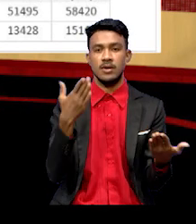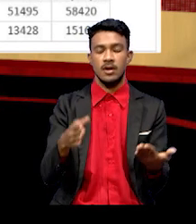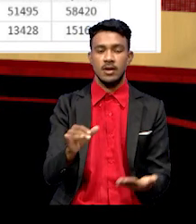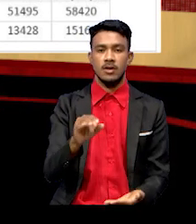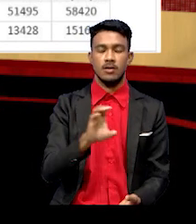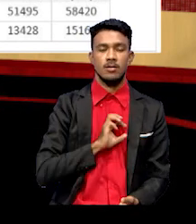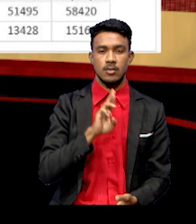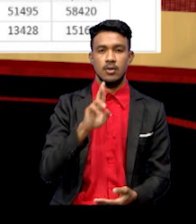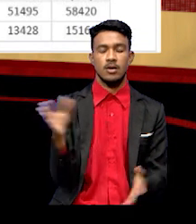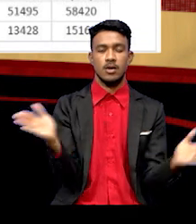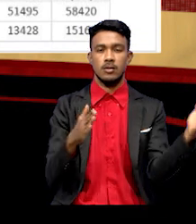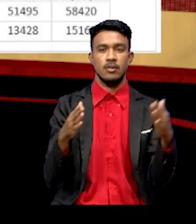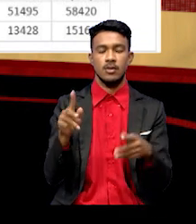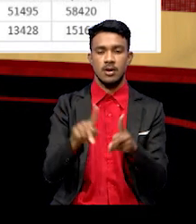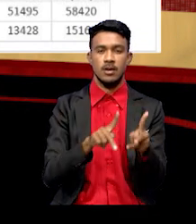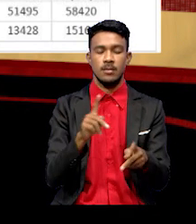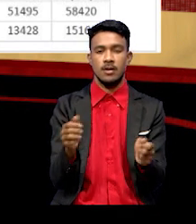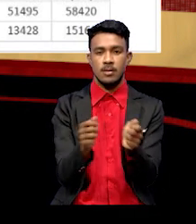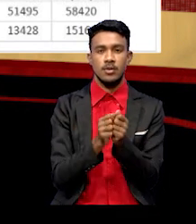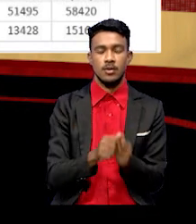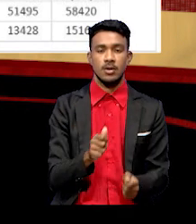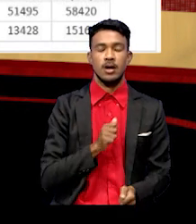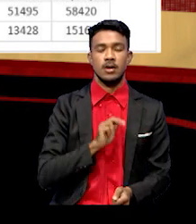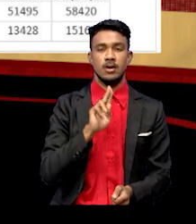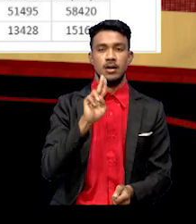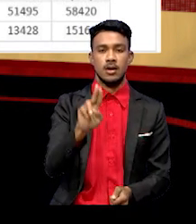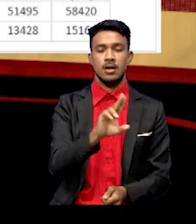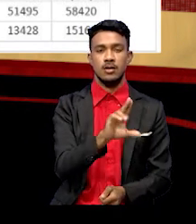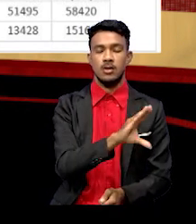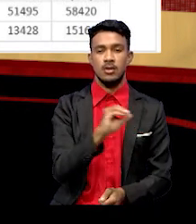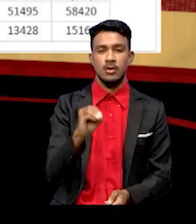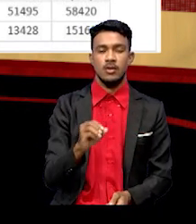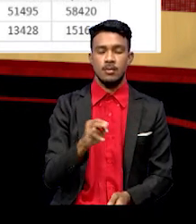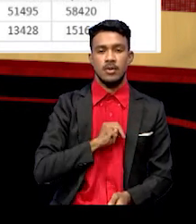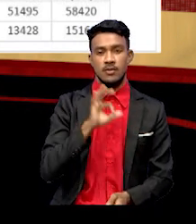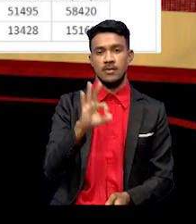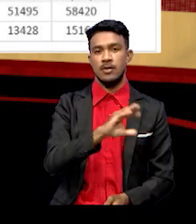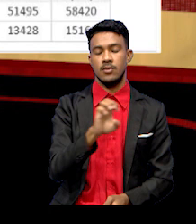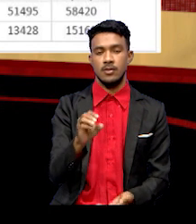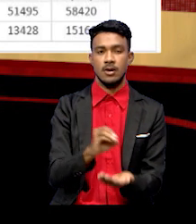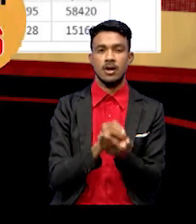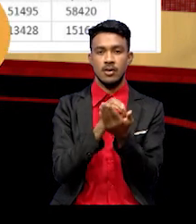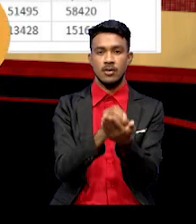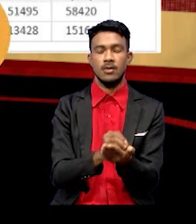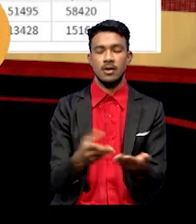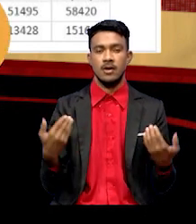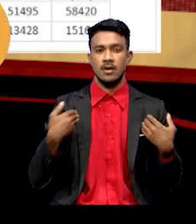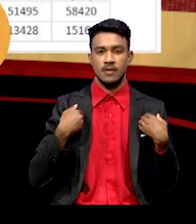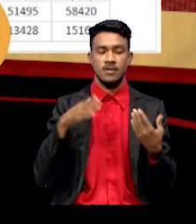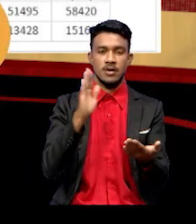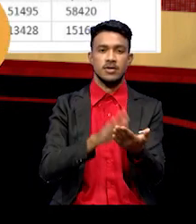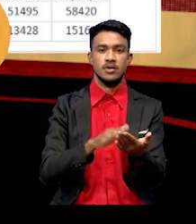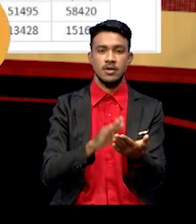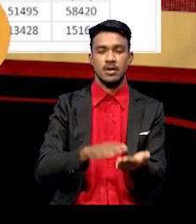acumula comunidade Rusi Município Ainaru, Bobonaru, Covalima, Manufahi no Raioa. No IHA Escola